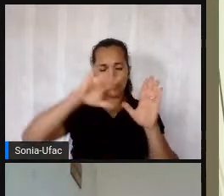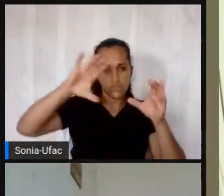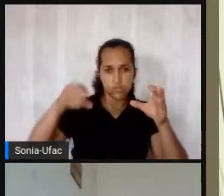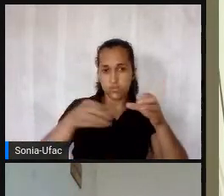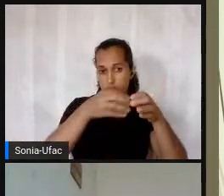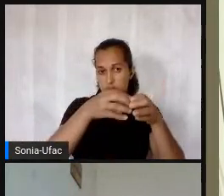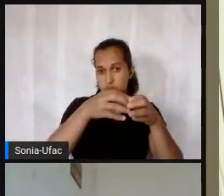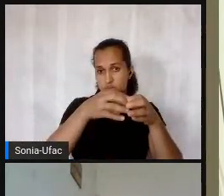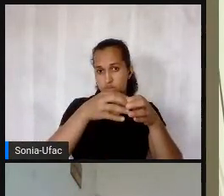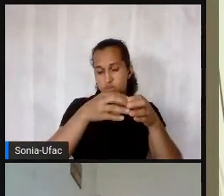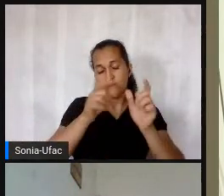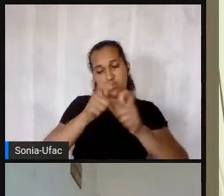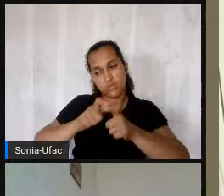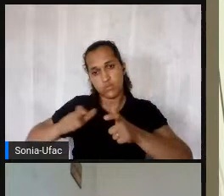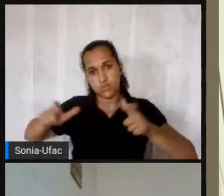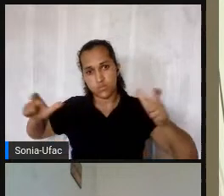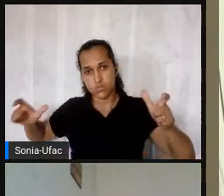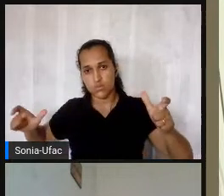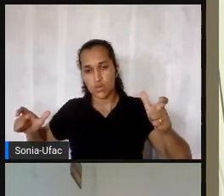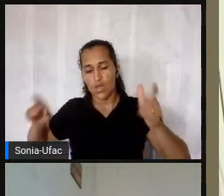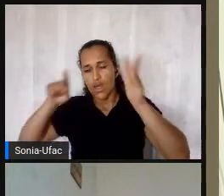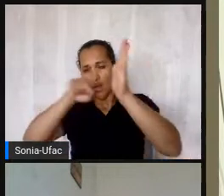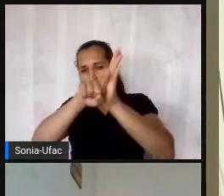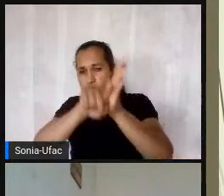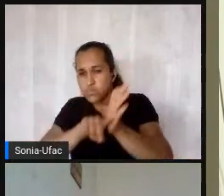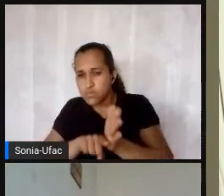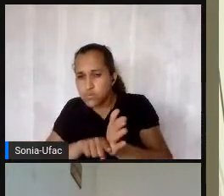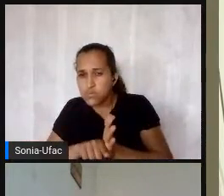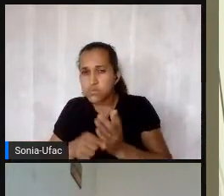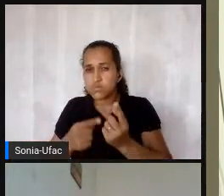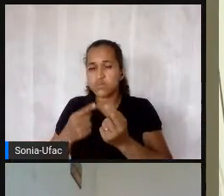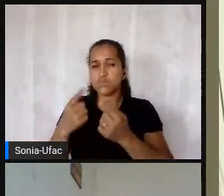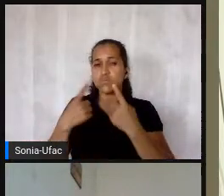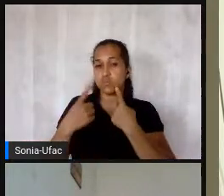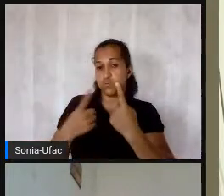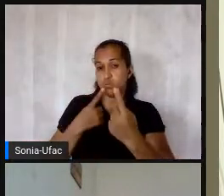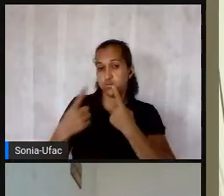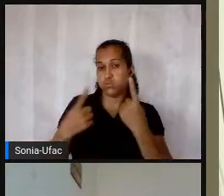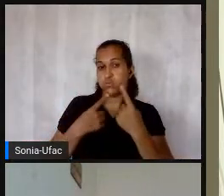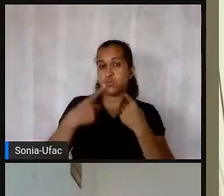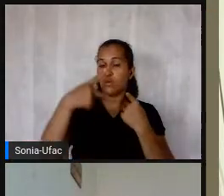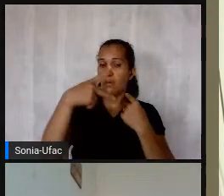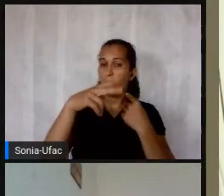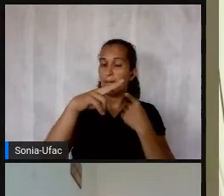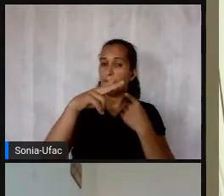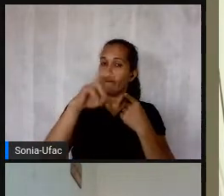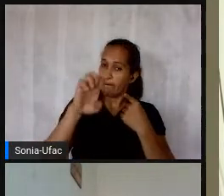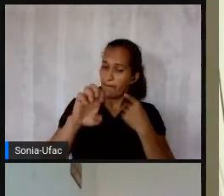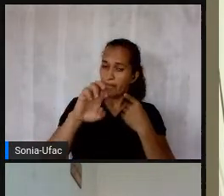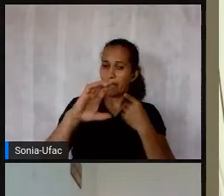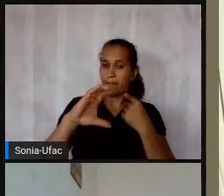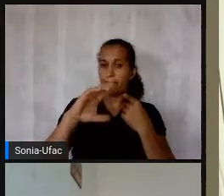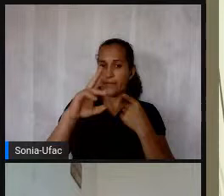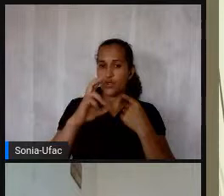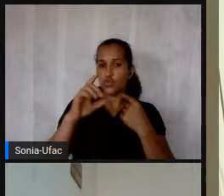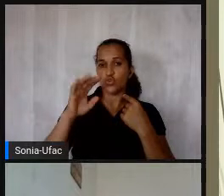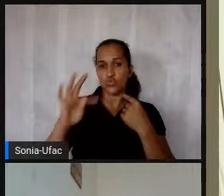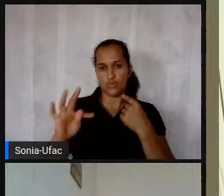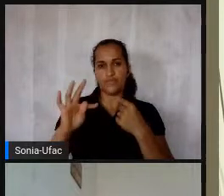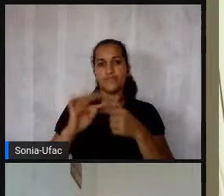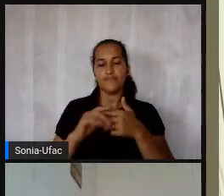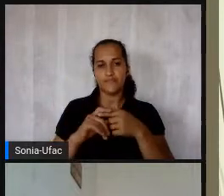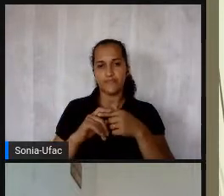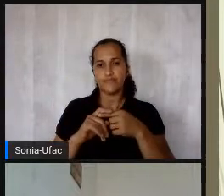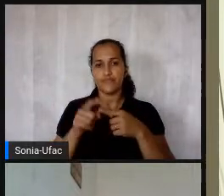maior que é a análise do discurso de linha pechetiana. Então, para resumir o percurso analítico,